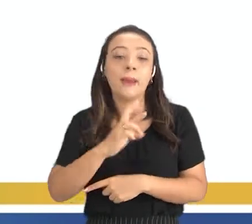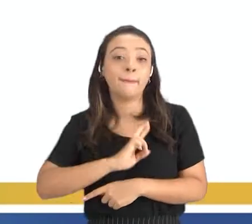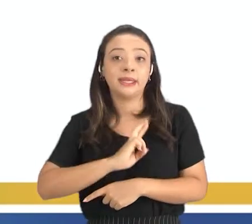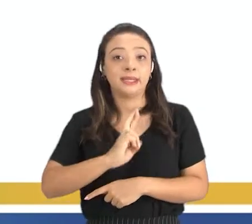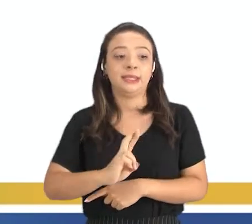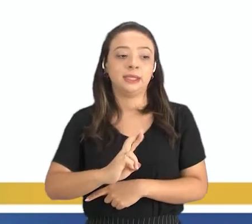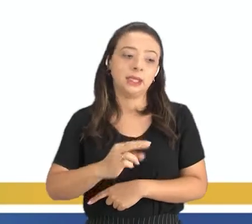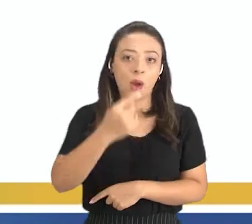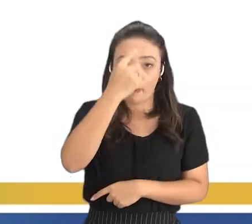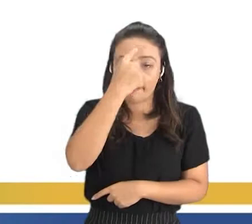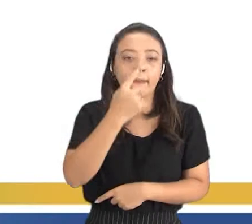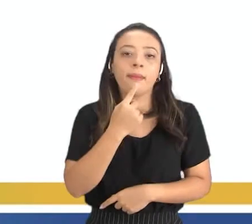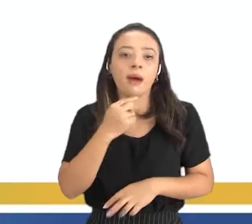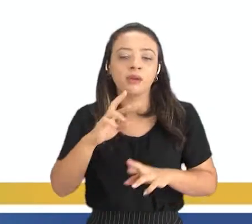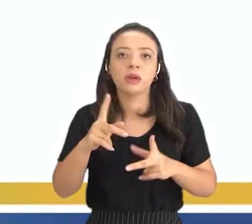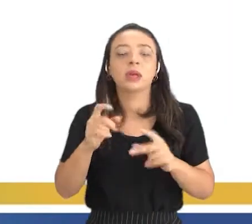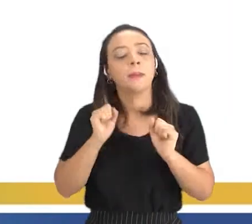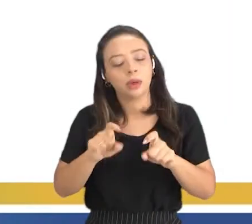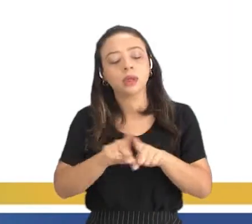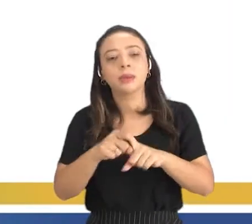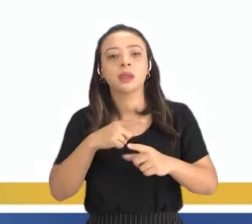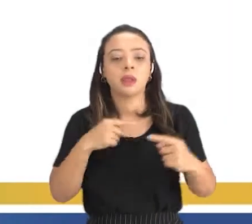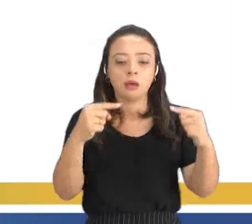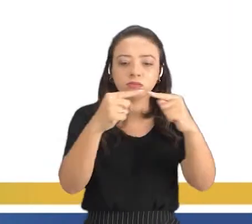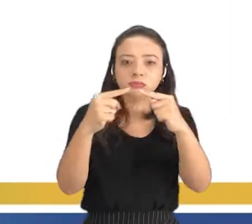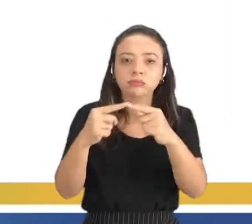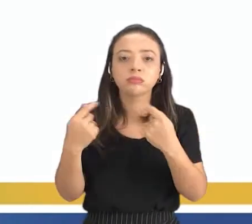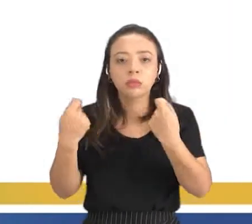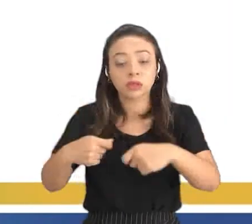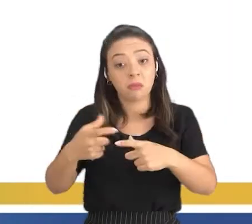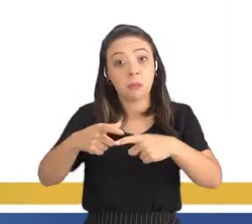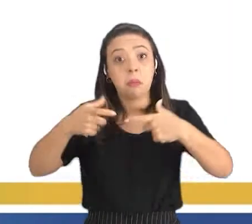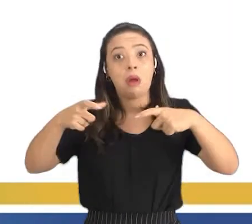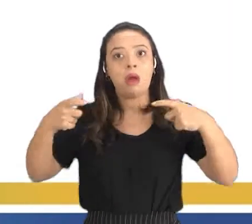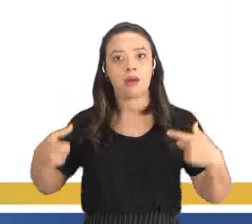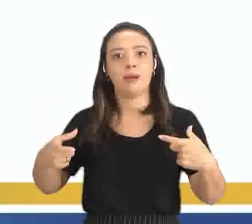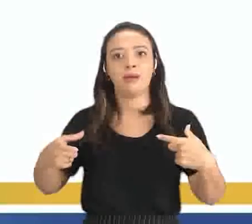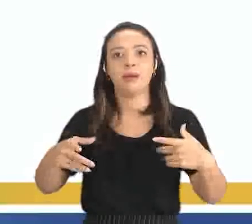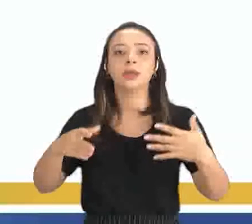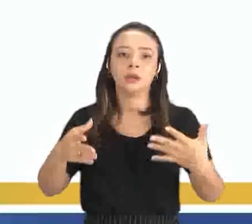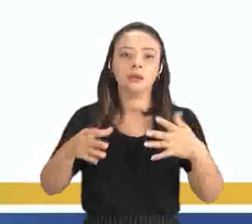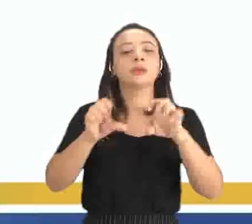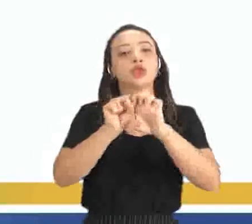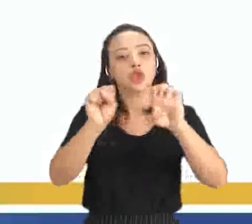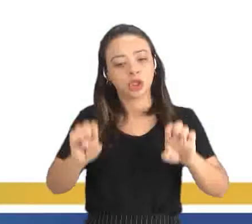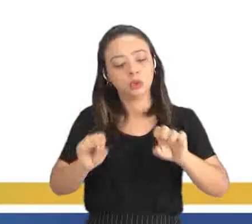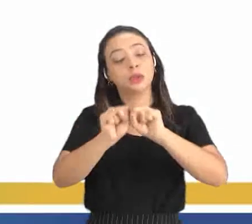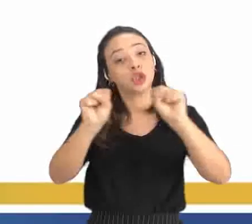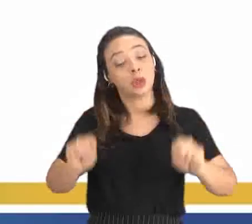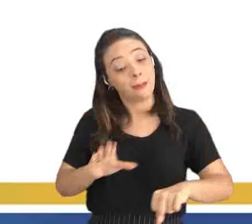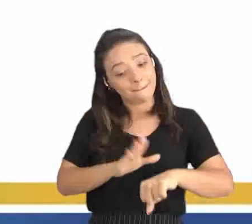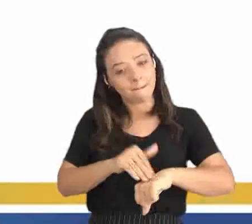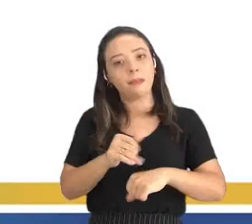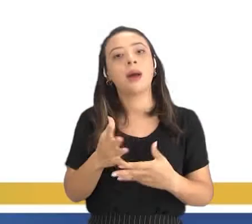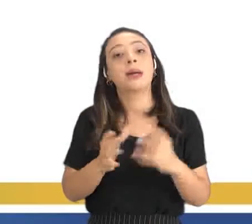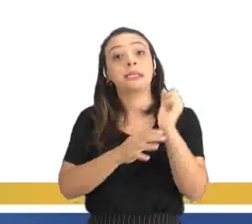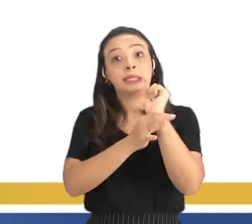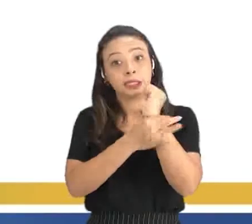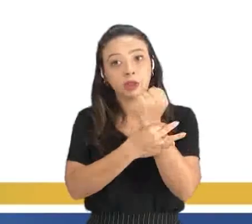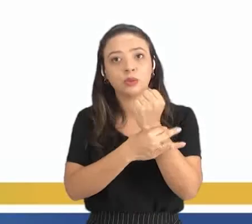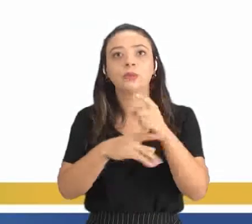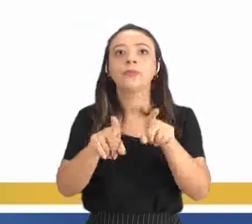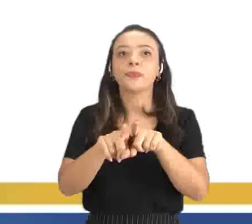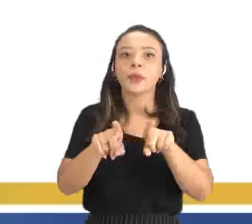de combinações possíveis seja muito maior, deixando esse sistema ainda mais seguro. Outra aplicação é no estudo